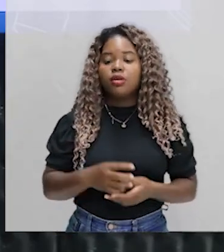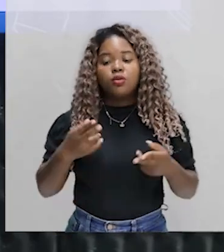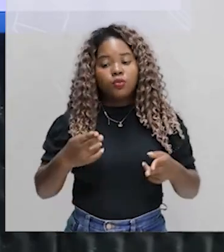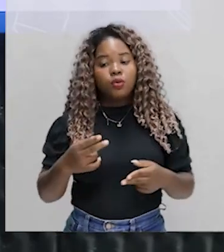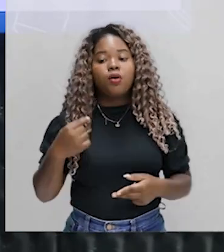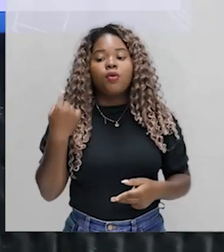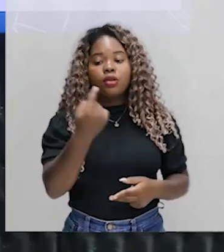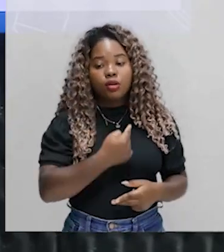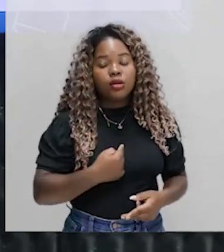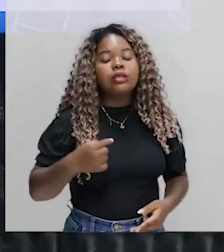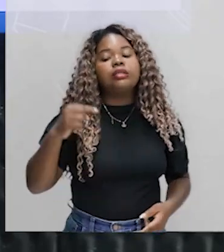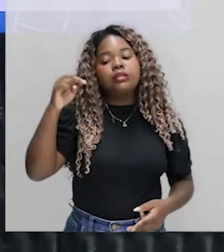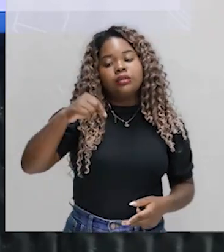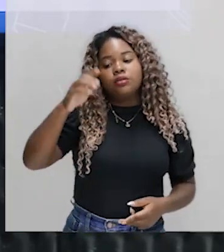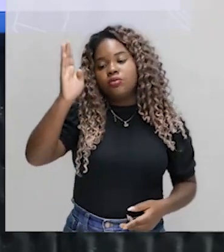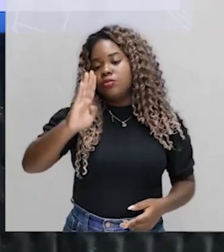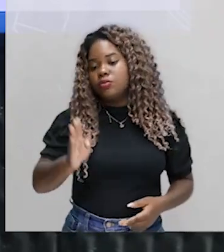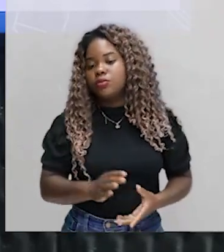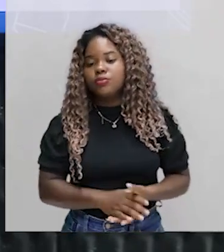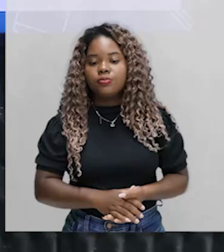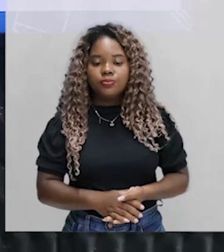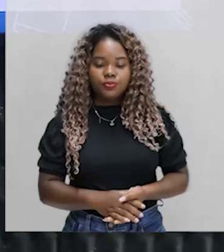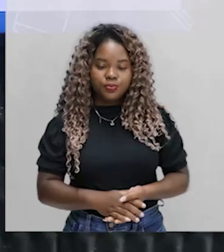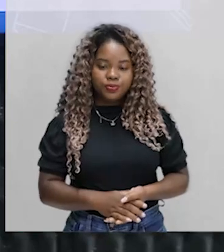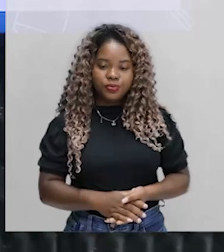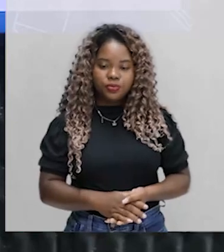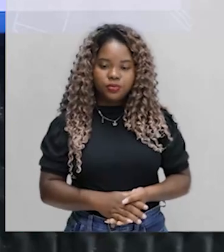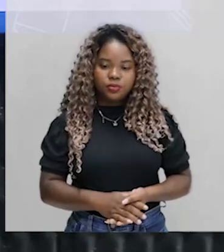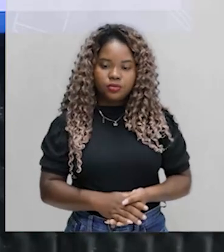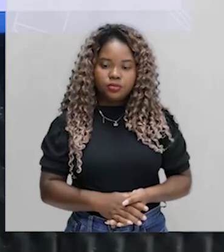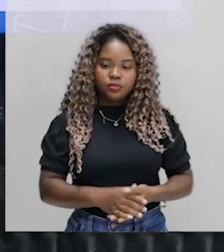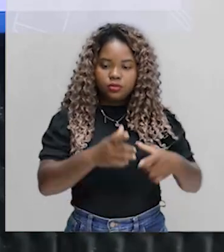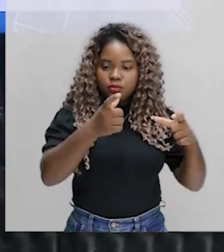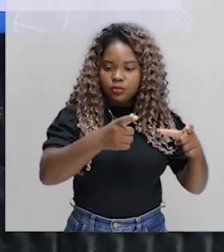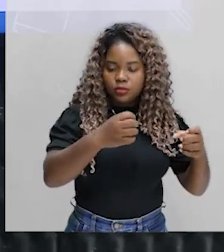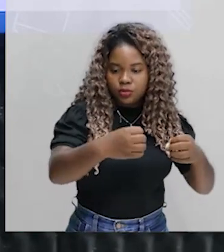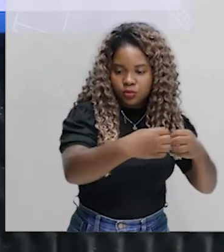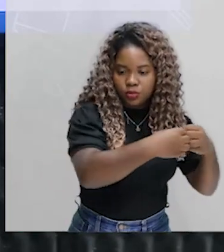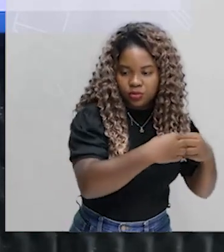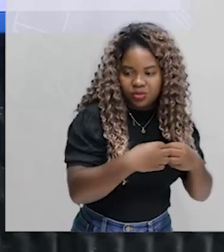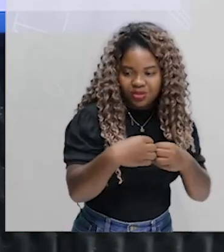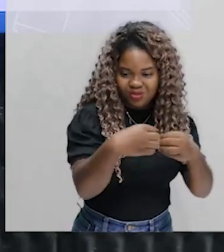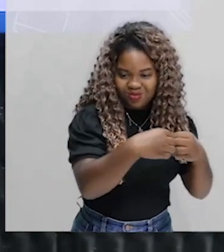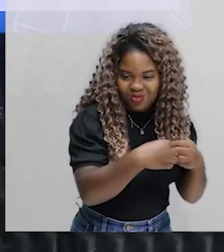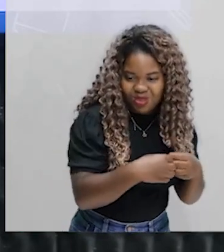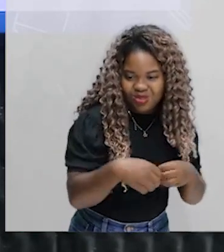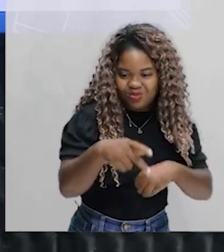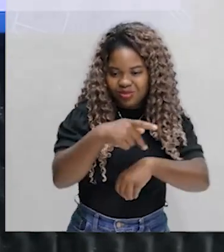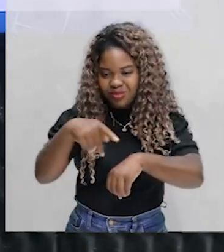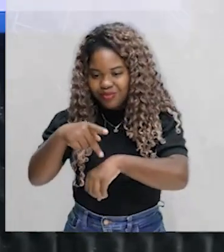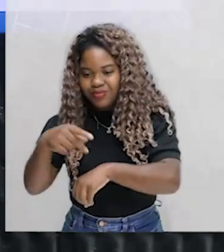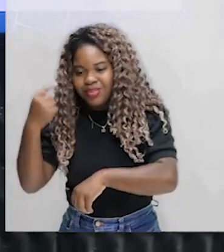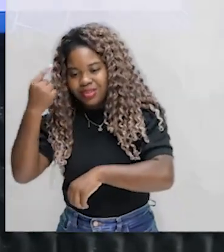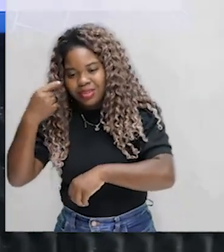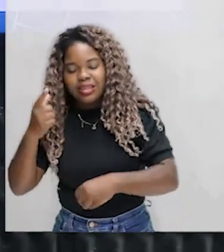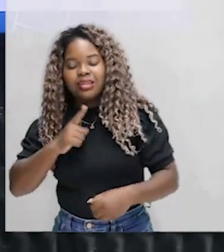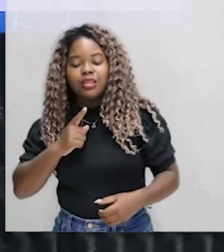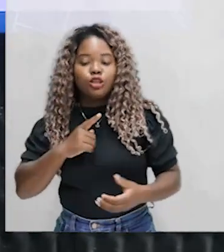nós, aqui no Brasil, por morarmos próximo dos países que falam espanhol,